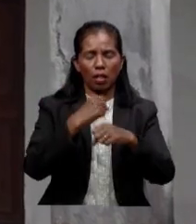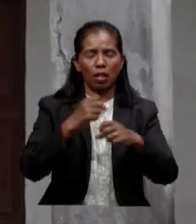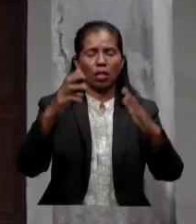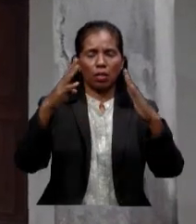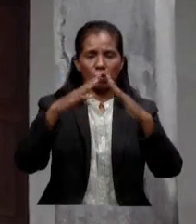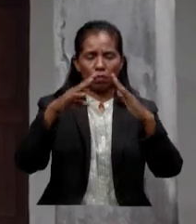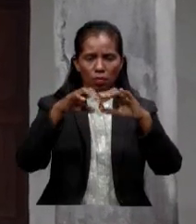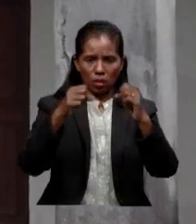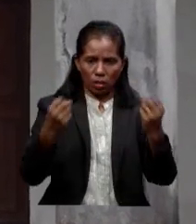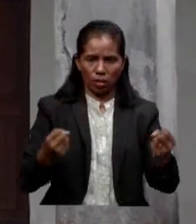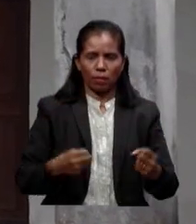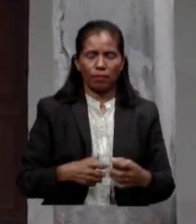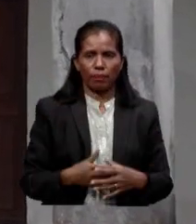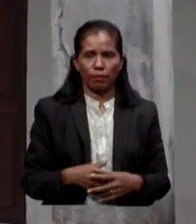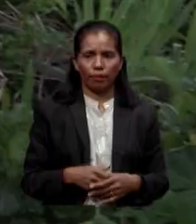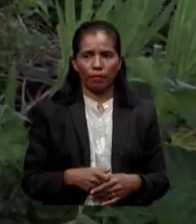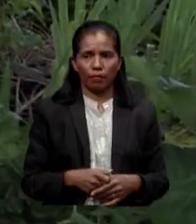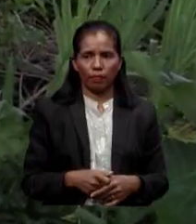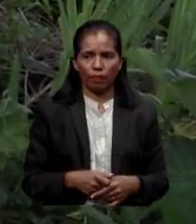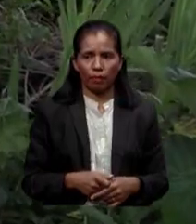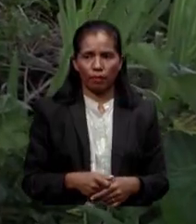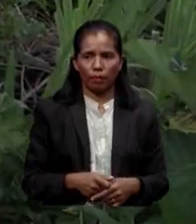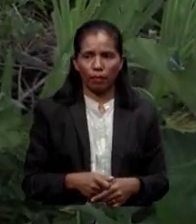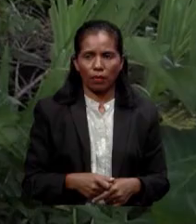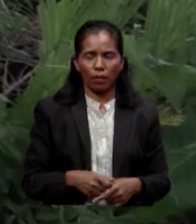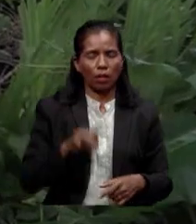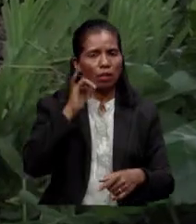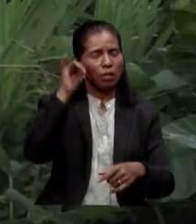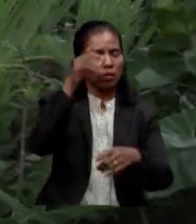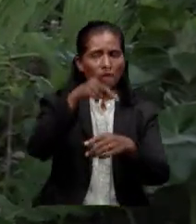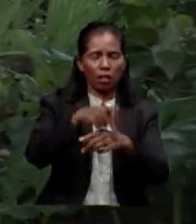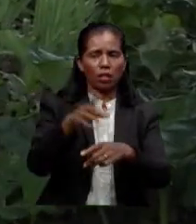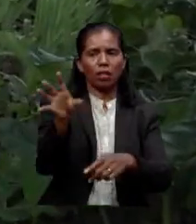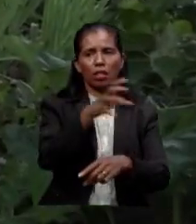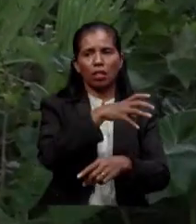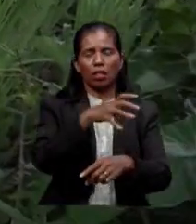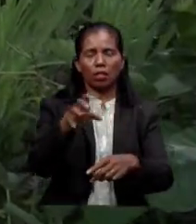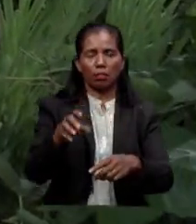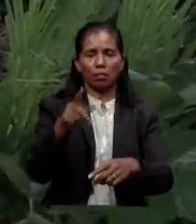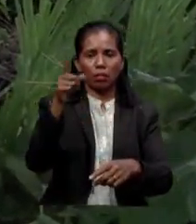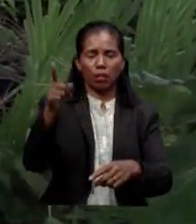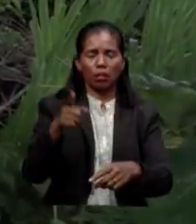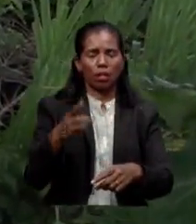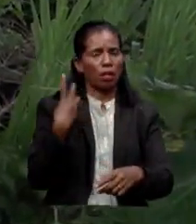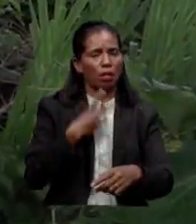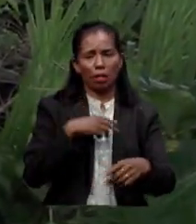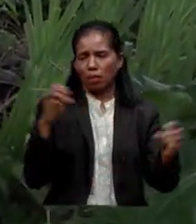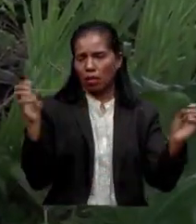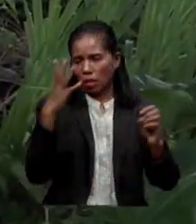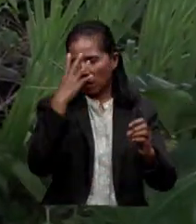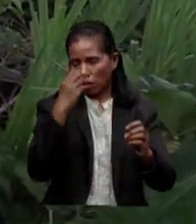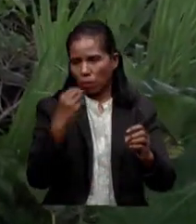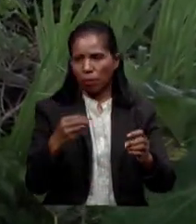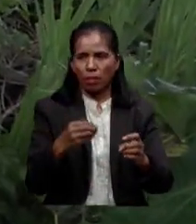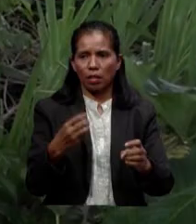Naksobo. Nah, ini fini horkala ini fini saita. Tapi ide ini bang horkala antara ladukur, asrama